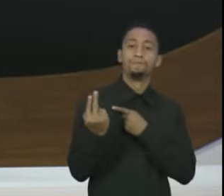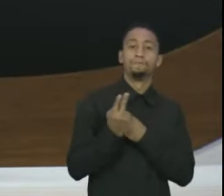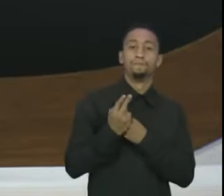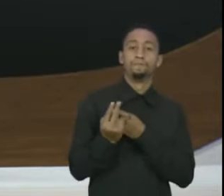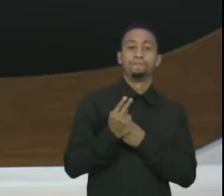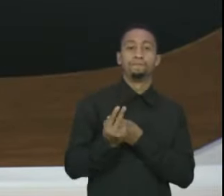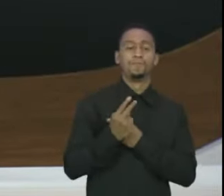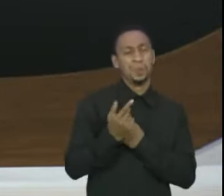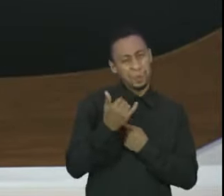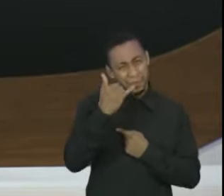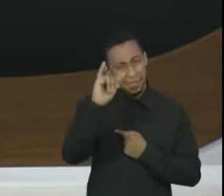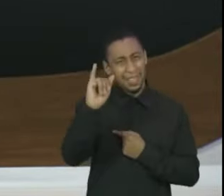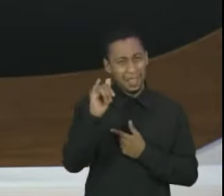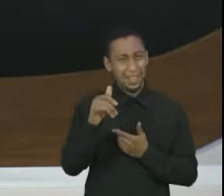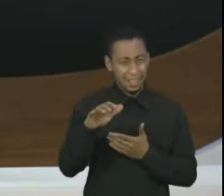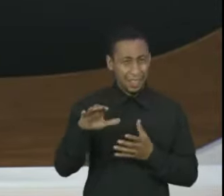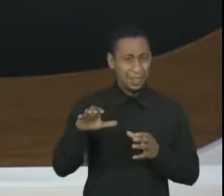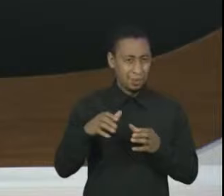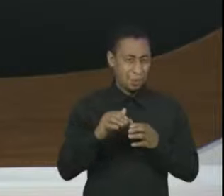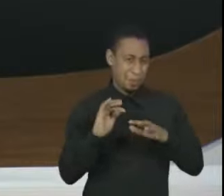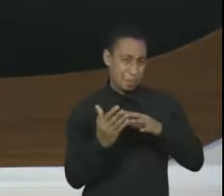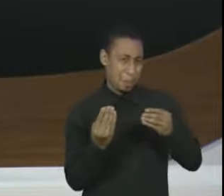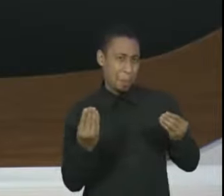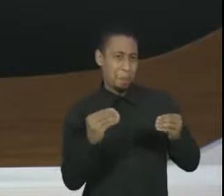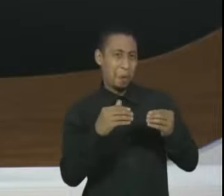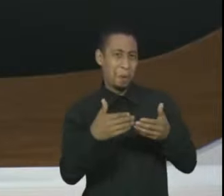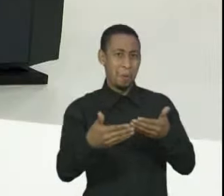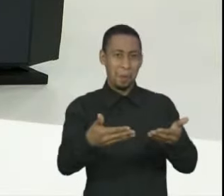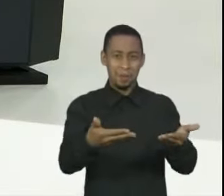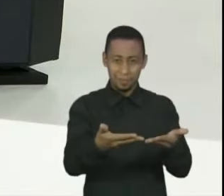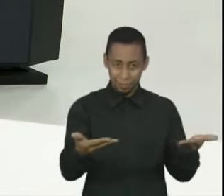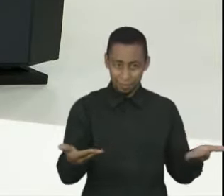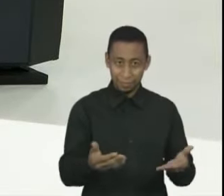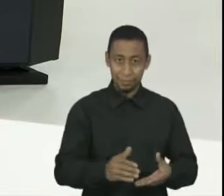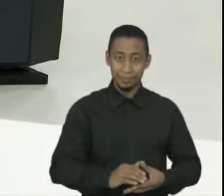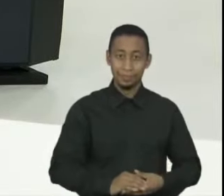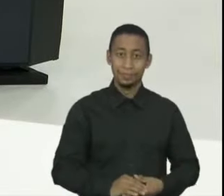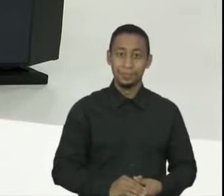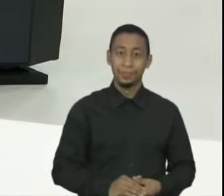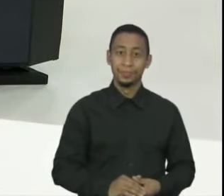desse tipo de fenômeno que é dos nossos tempos